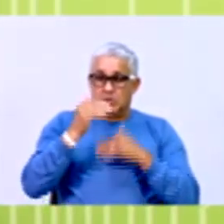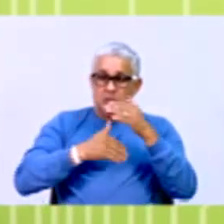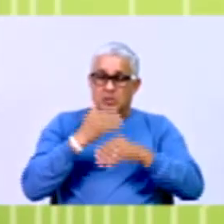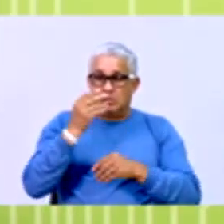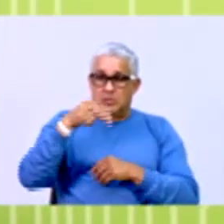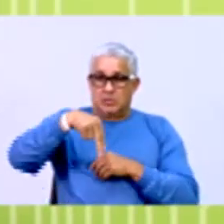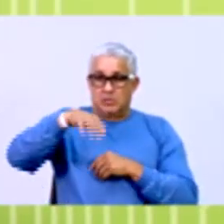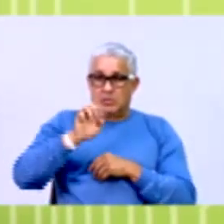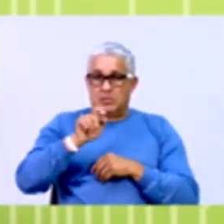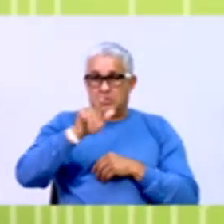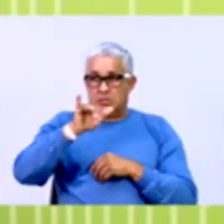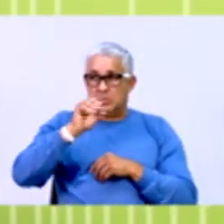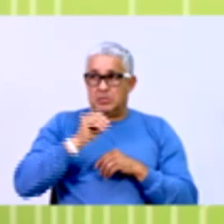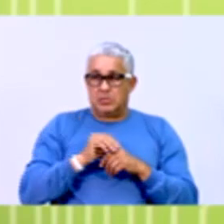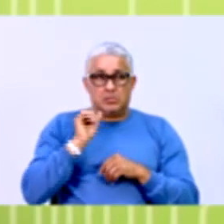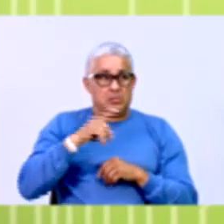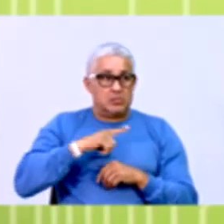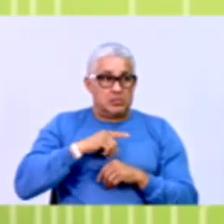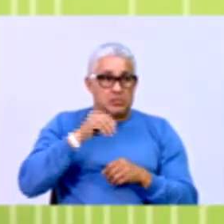for auditado,